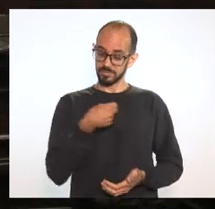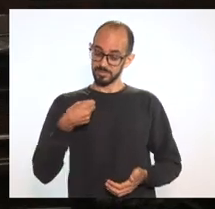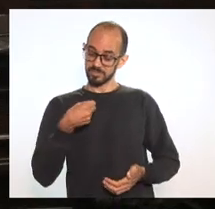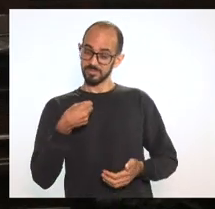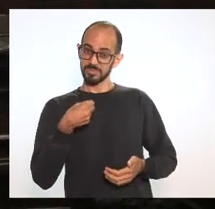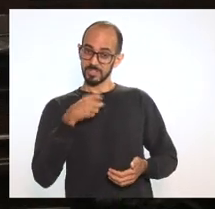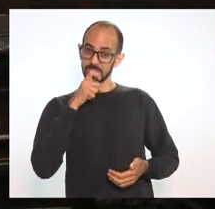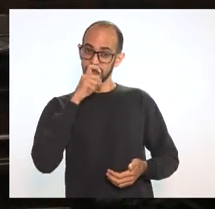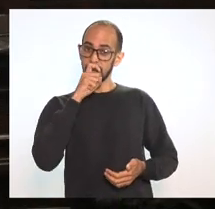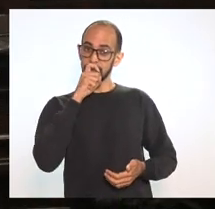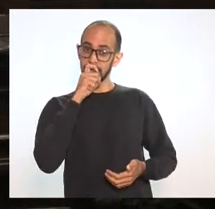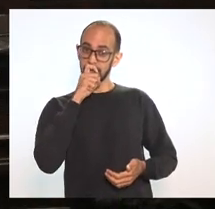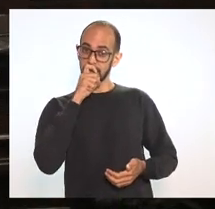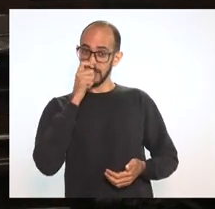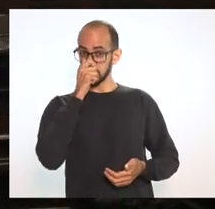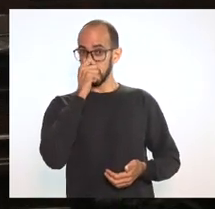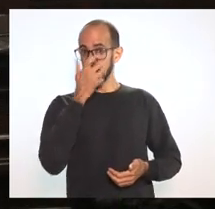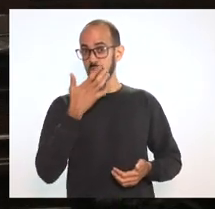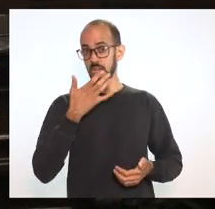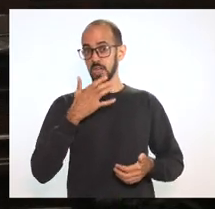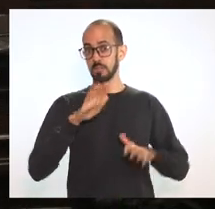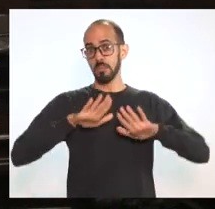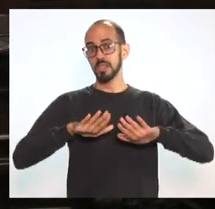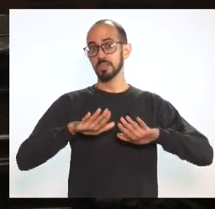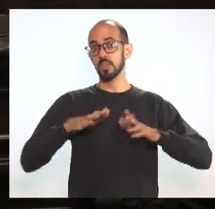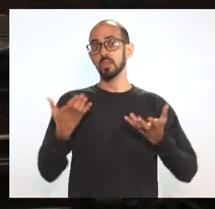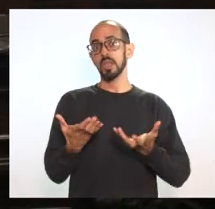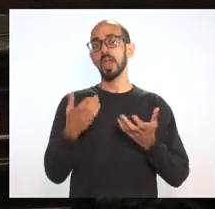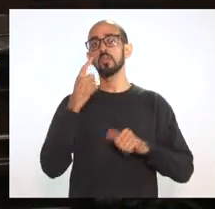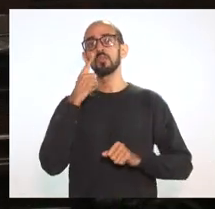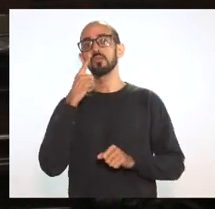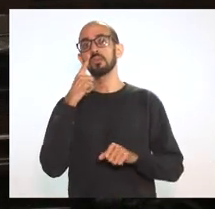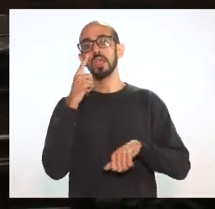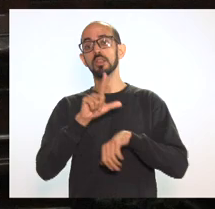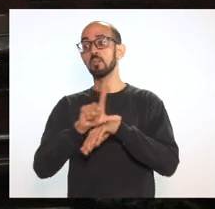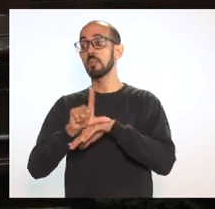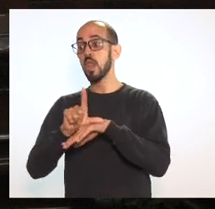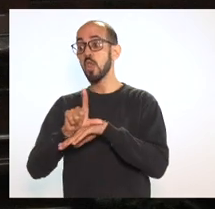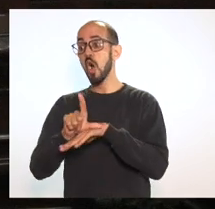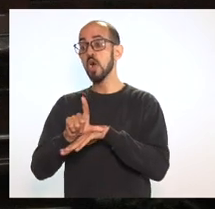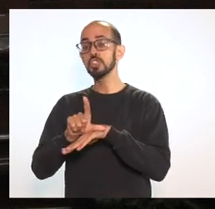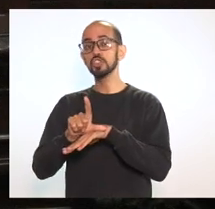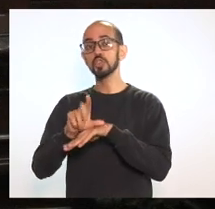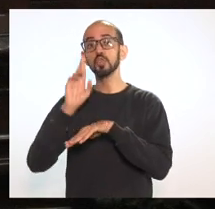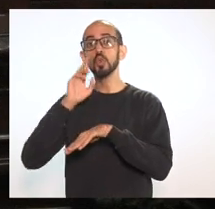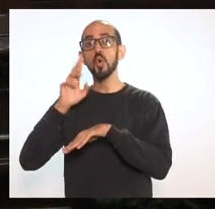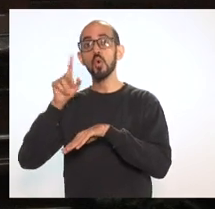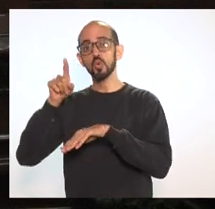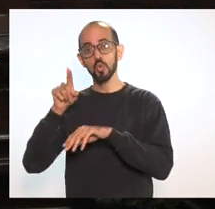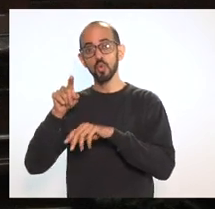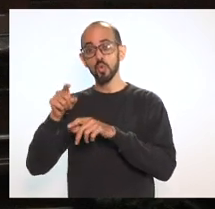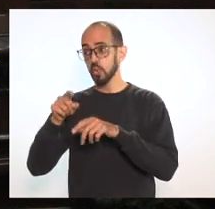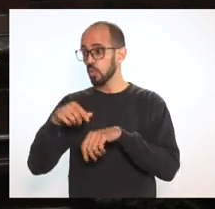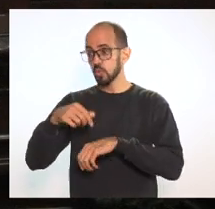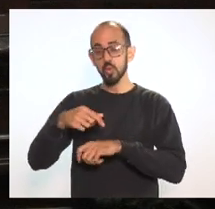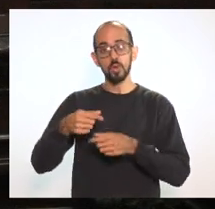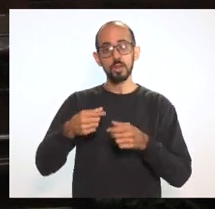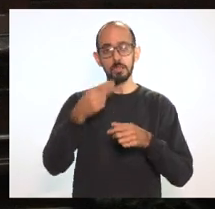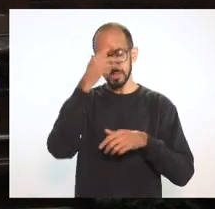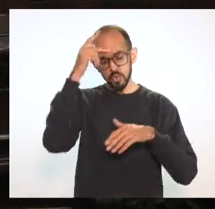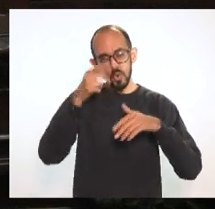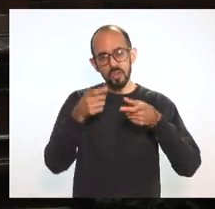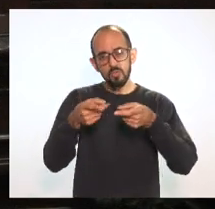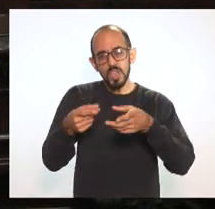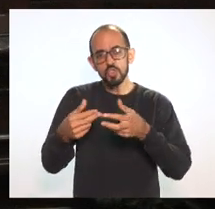ver pagar a conta de um lojista, de um comerciante, de um ambulante. É É triste o que nós